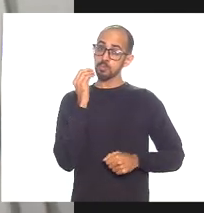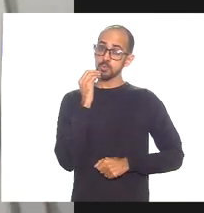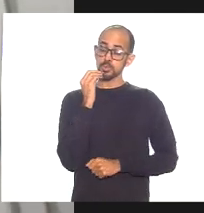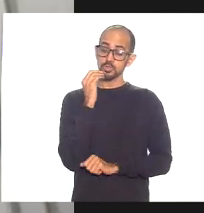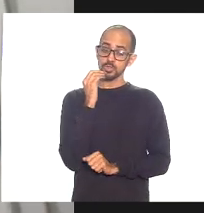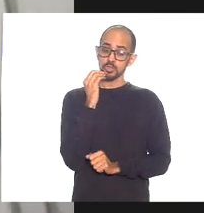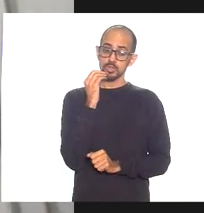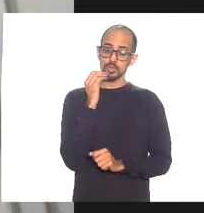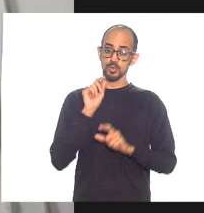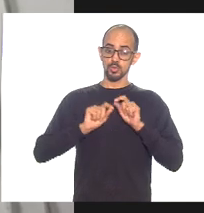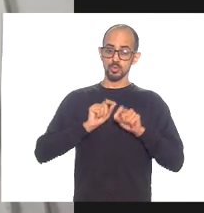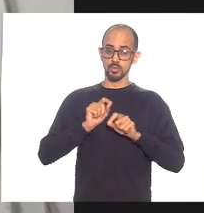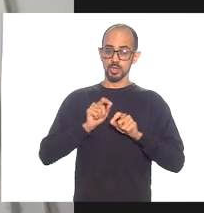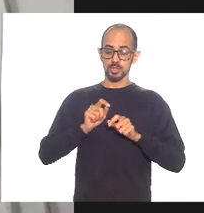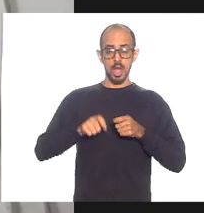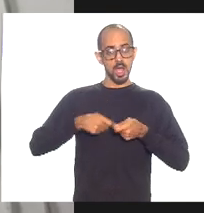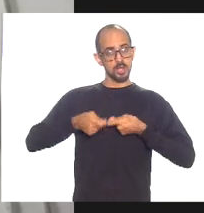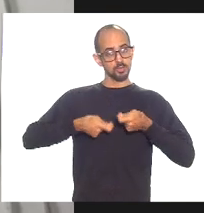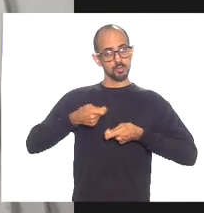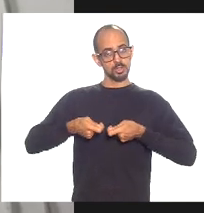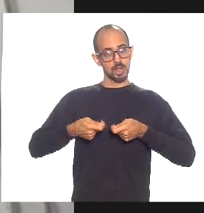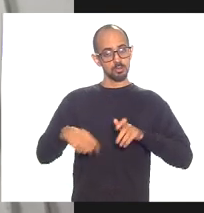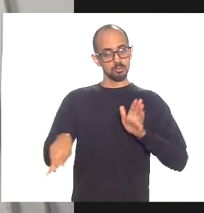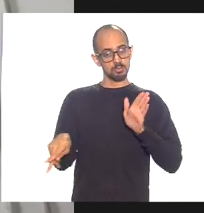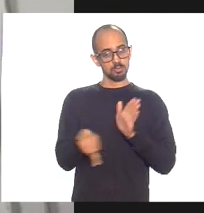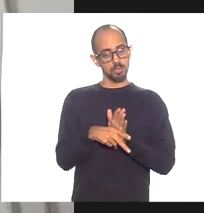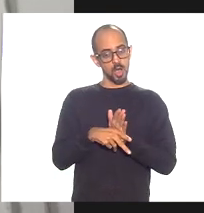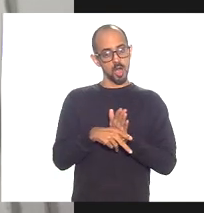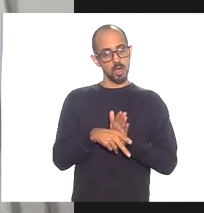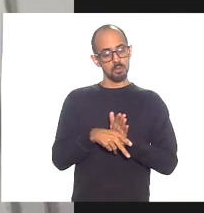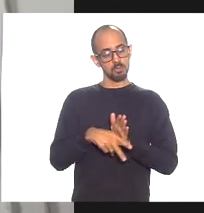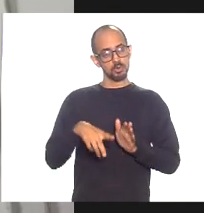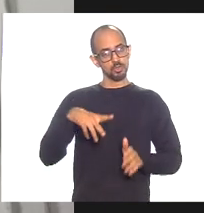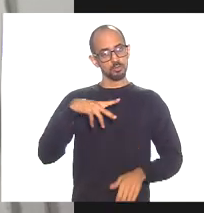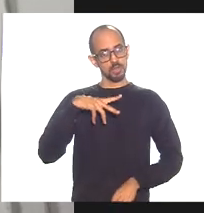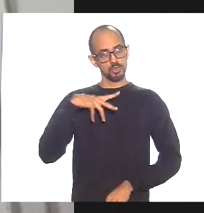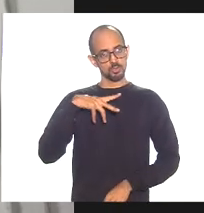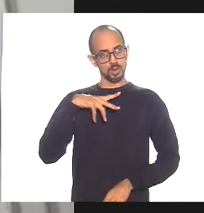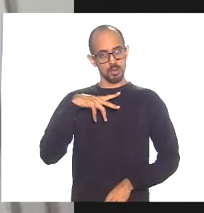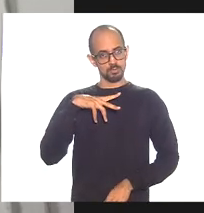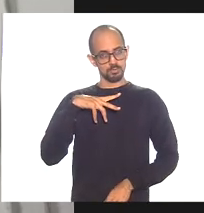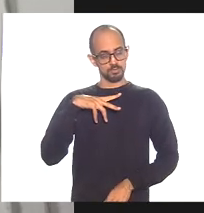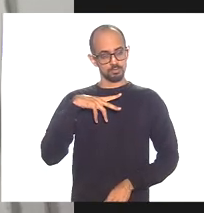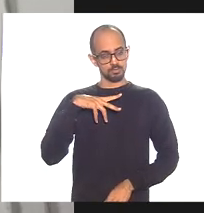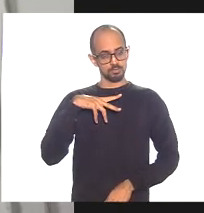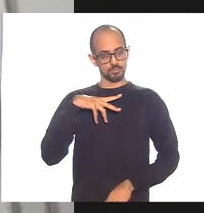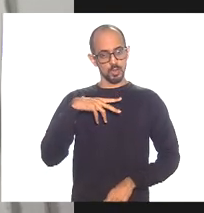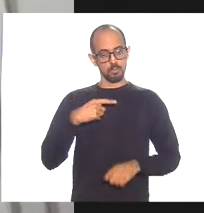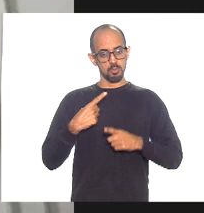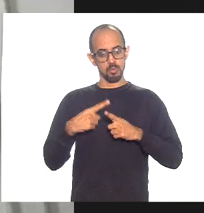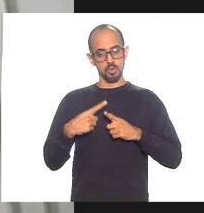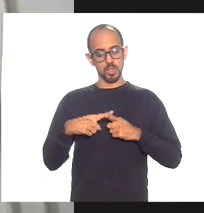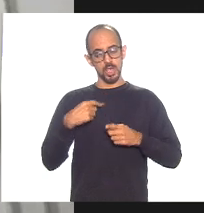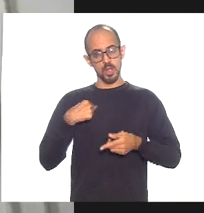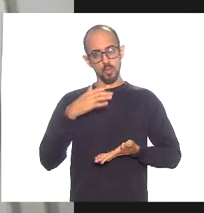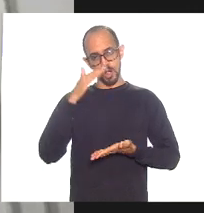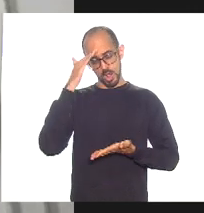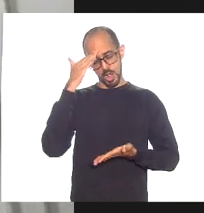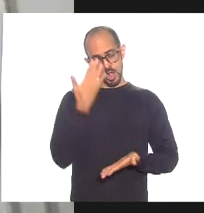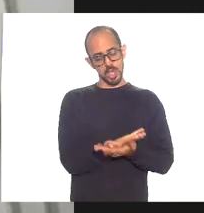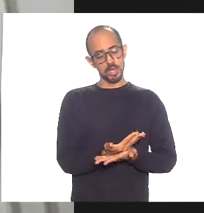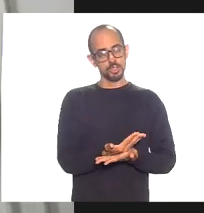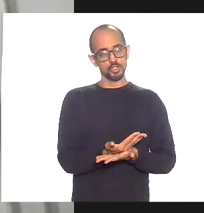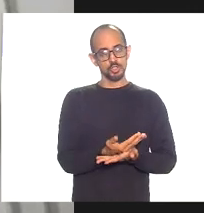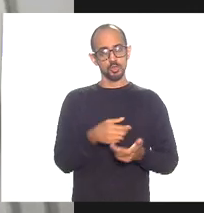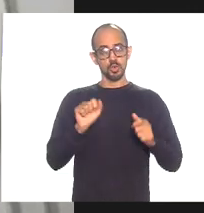conduzido para a gestão da iniciativa privada, né? Acredito que a